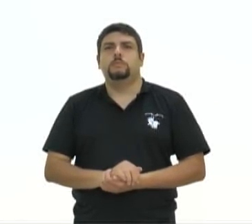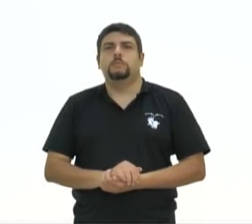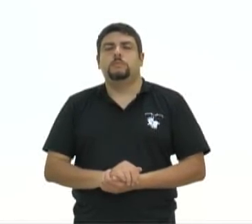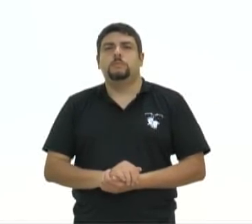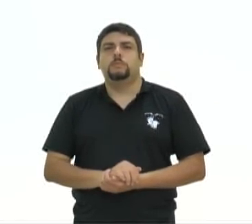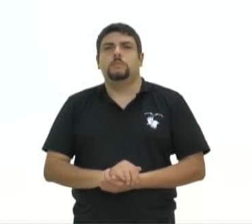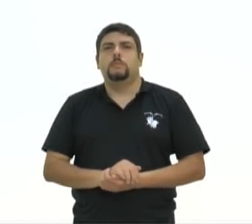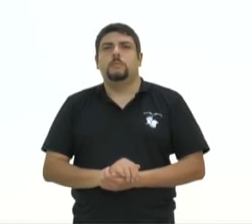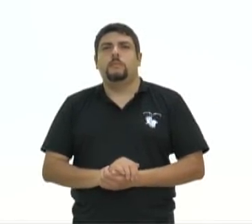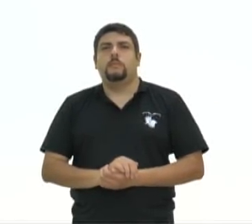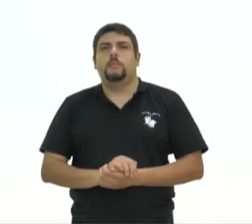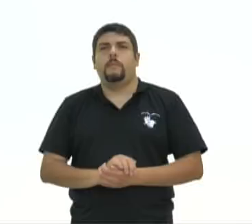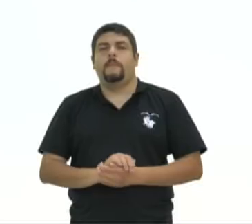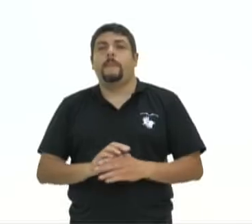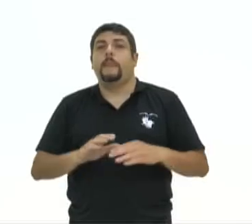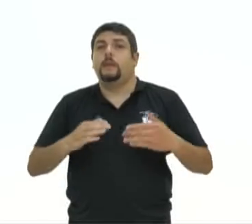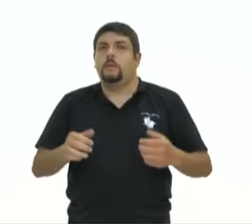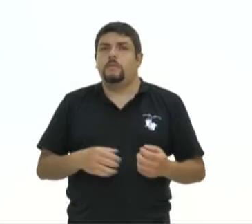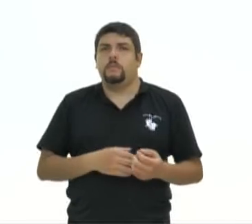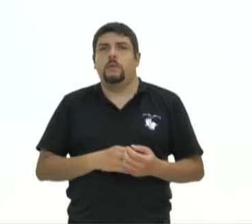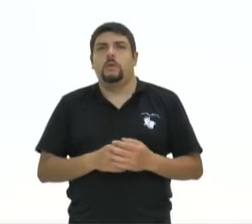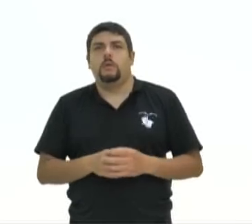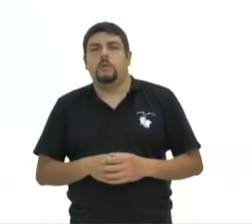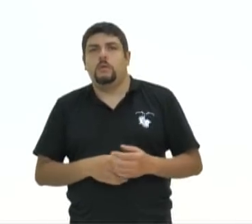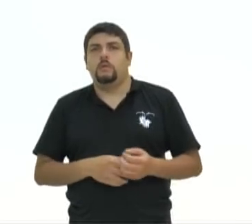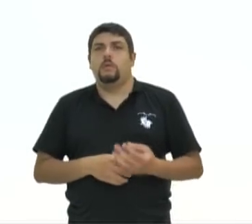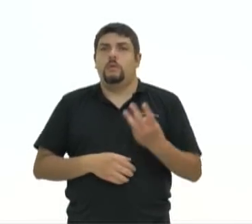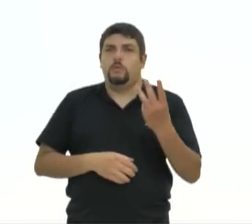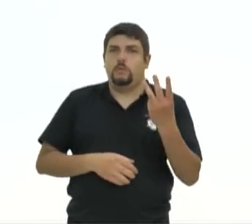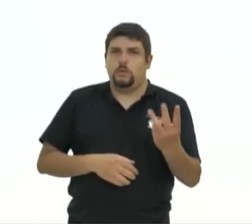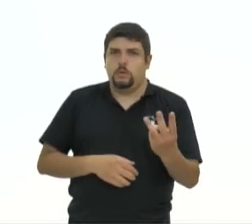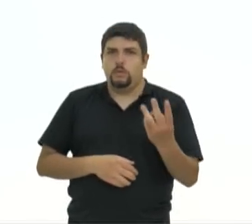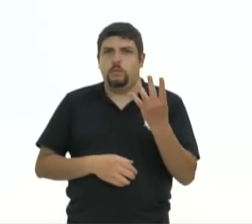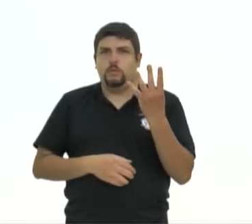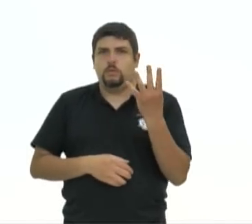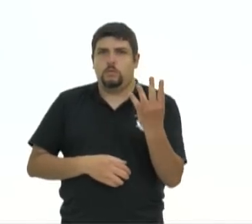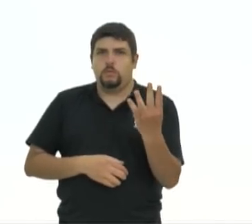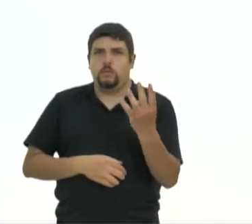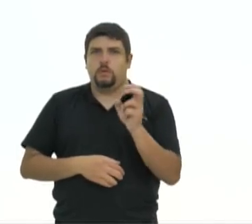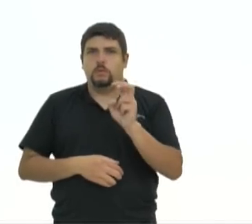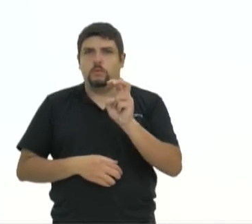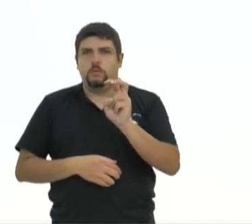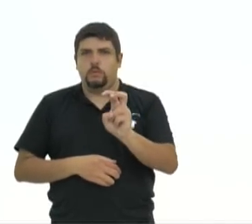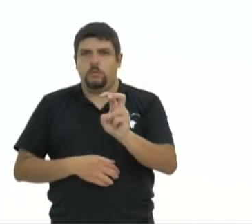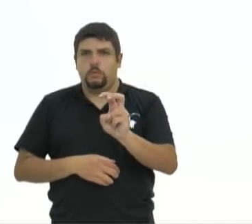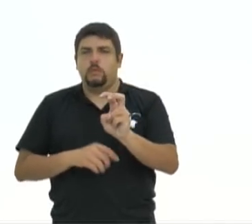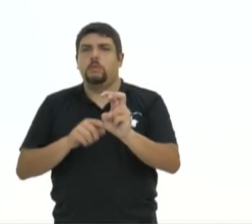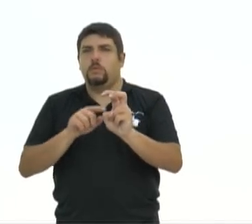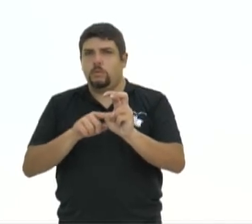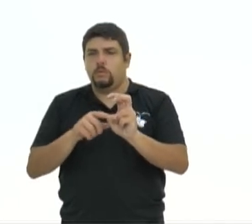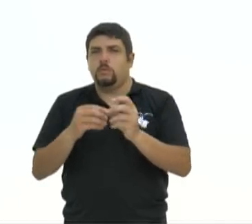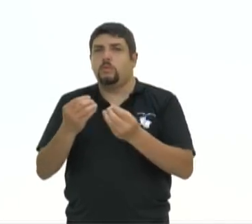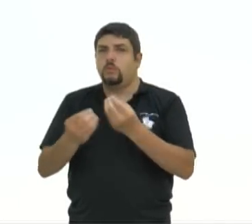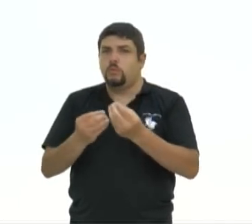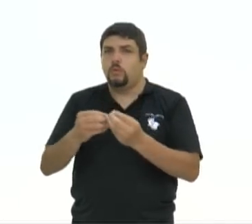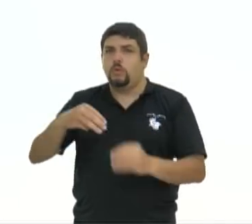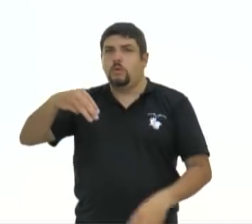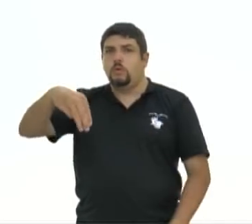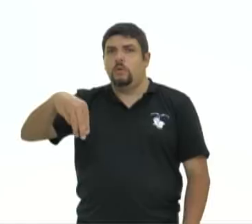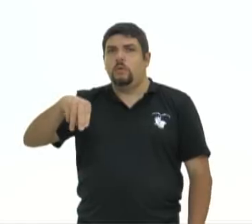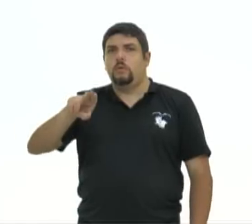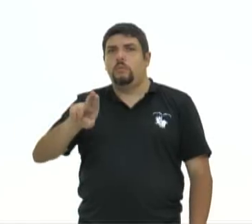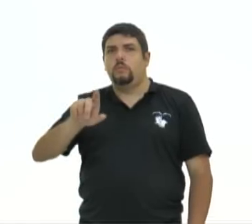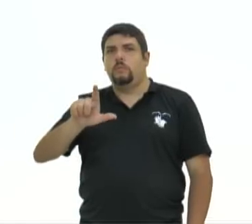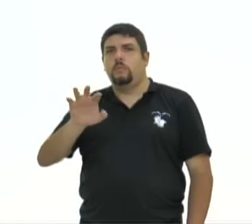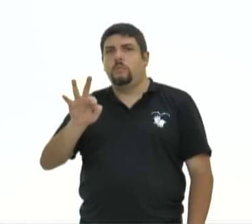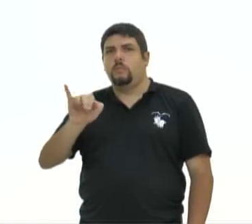vez só. Então, como eu tenho a moda 2, a moda 3, o 4 e o 5, eu tenho 4 modas, então ele é o quê? Multimodal. Dá uma